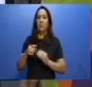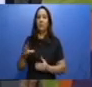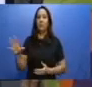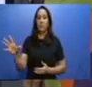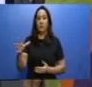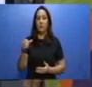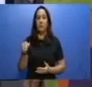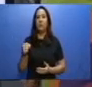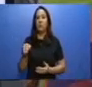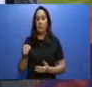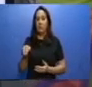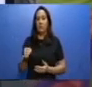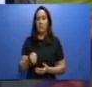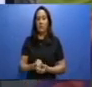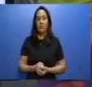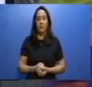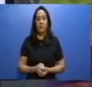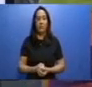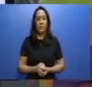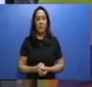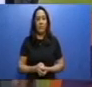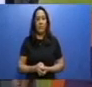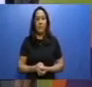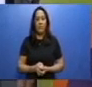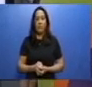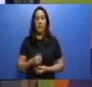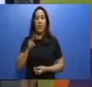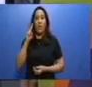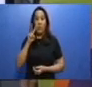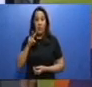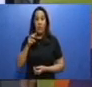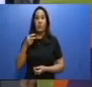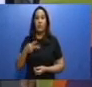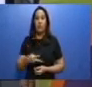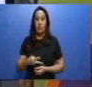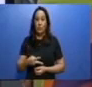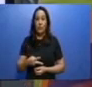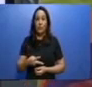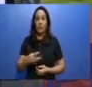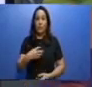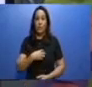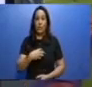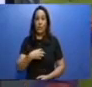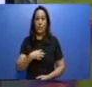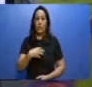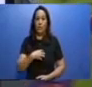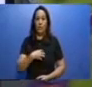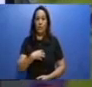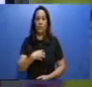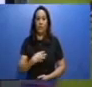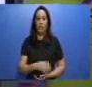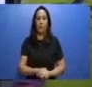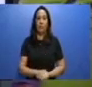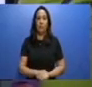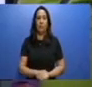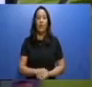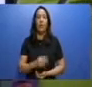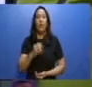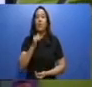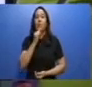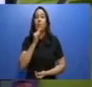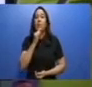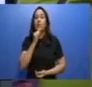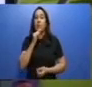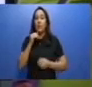para vocês. Vamos ver se a nossa resposta foi igual? Eu vejo os dois. Sabe por quê? Se eu olhar aqui, ó, por